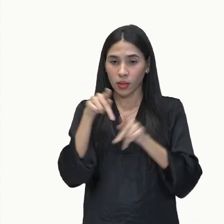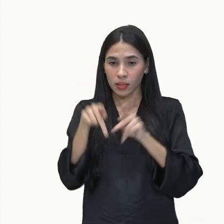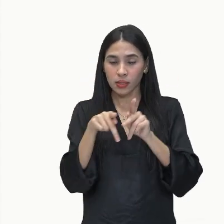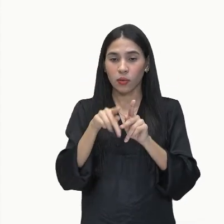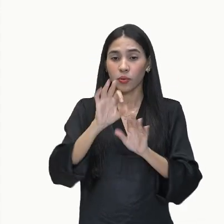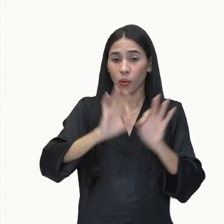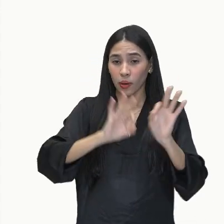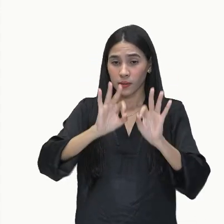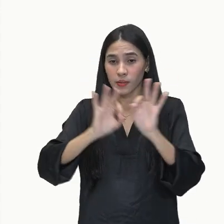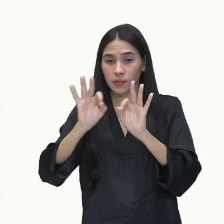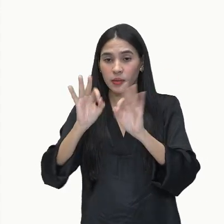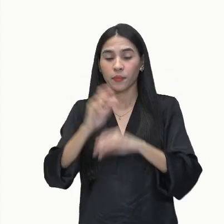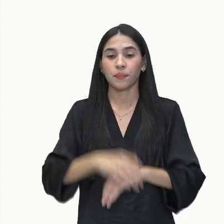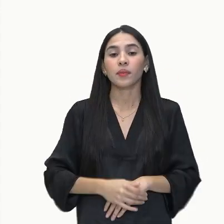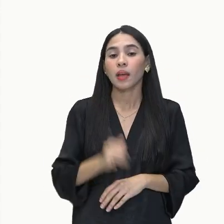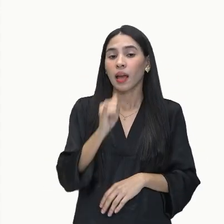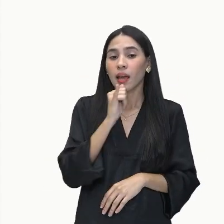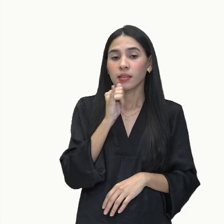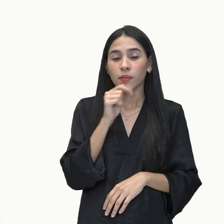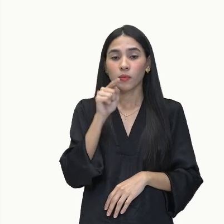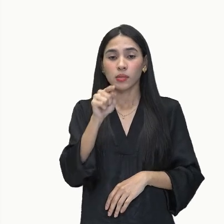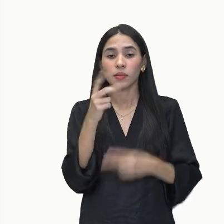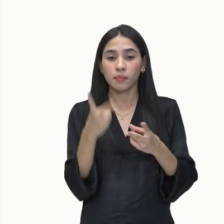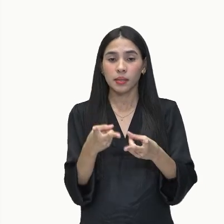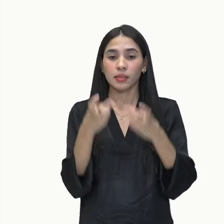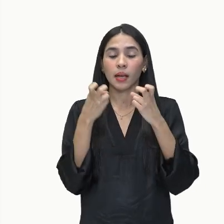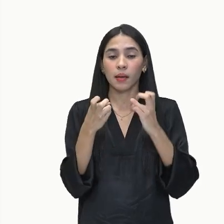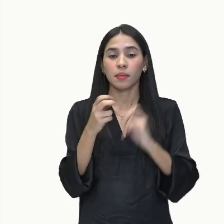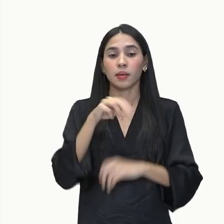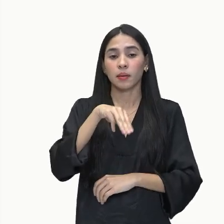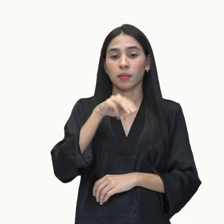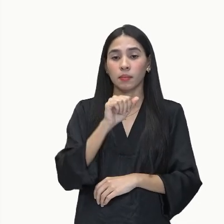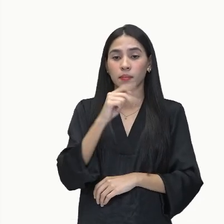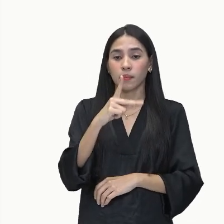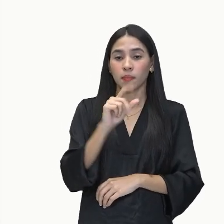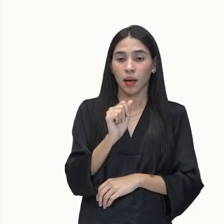Então, por exemplo, a gente pode ver aqui no mapa que